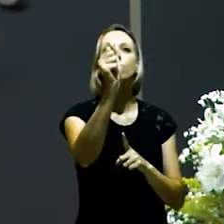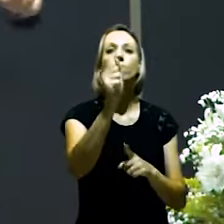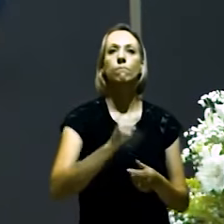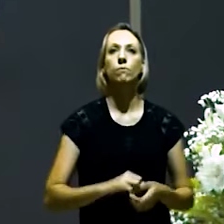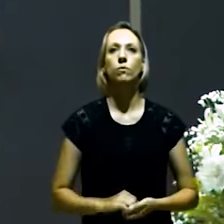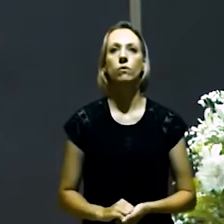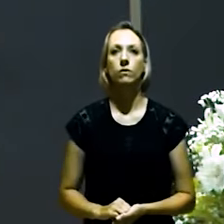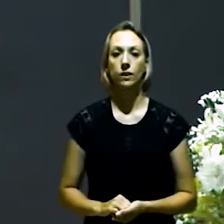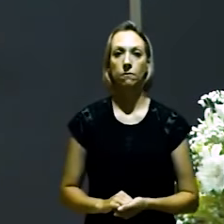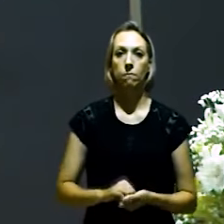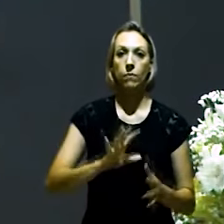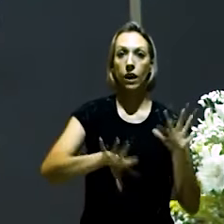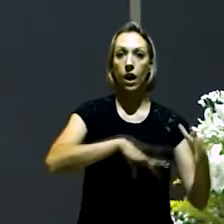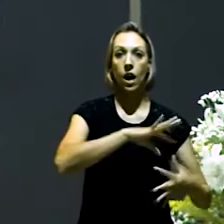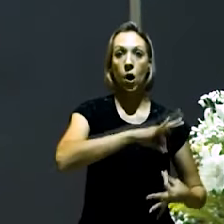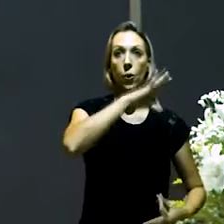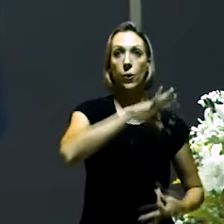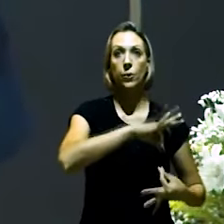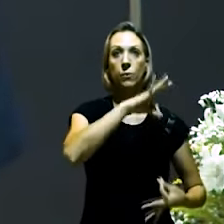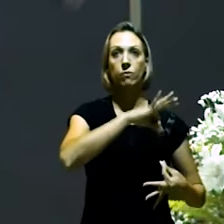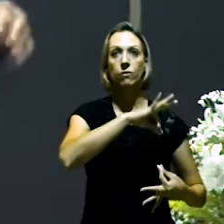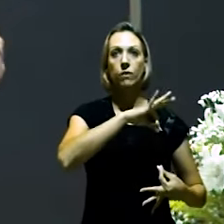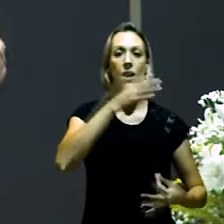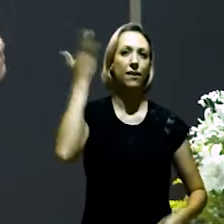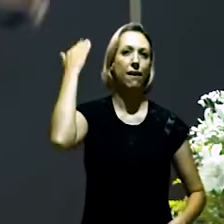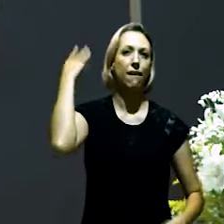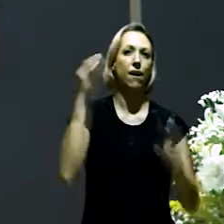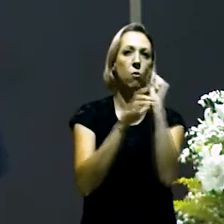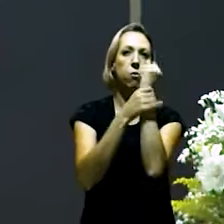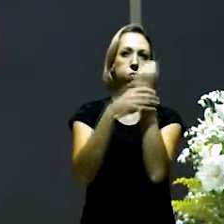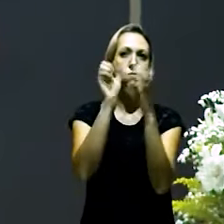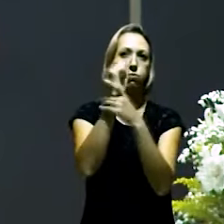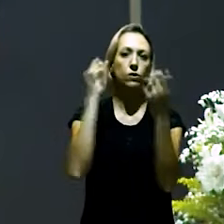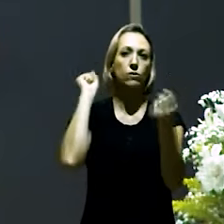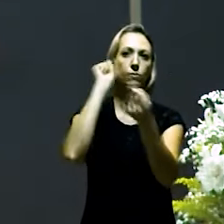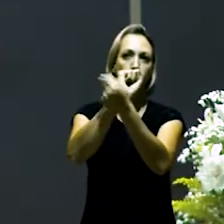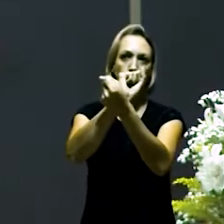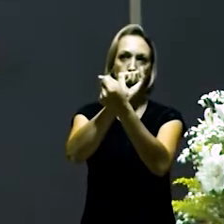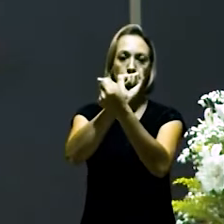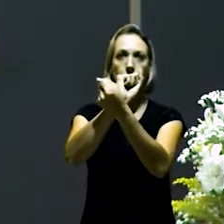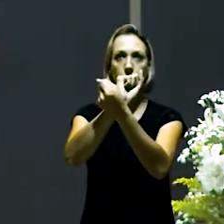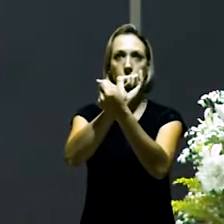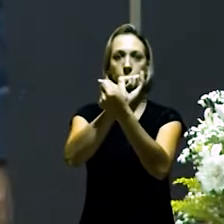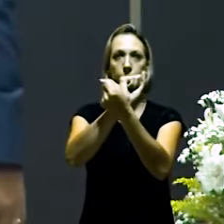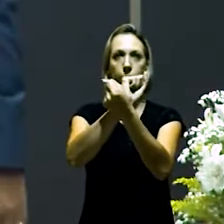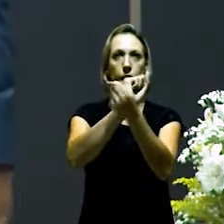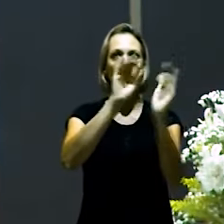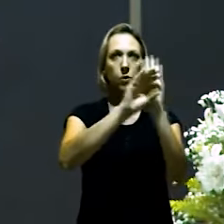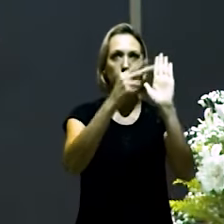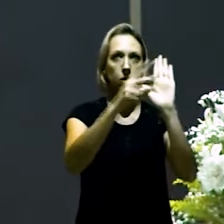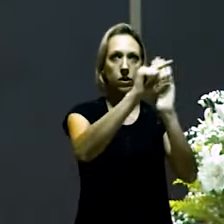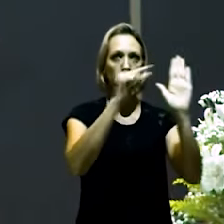as forças espirituais que te prendiam e que te tornavam escravos, versículo 15. O